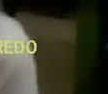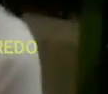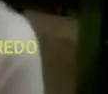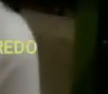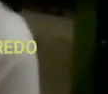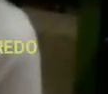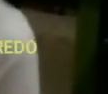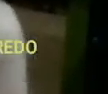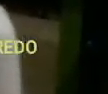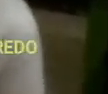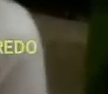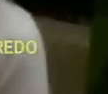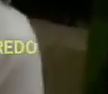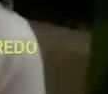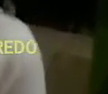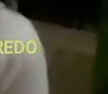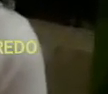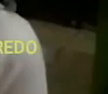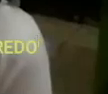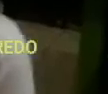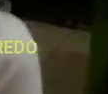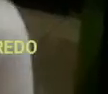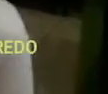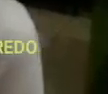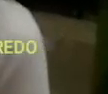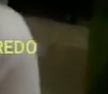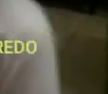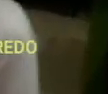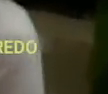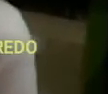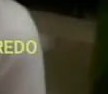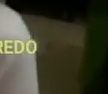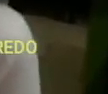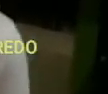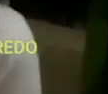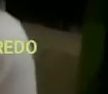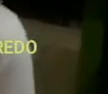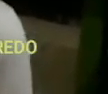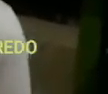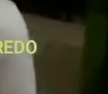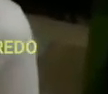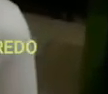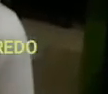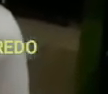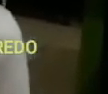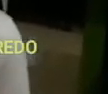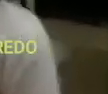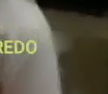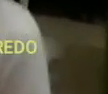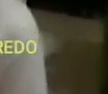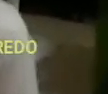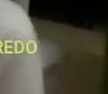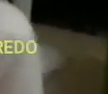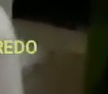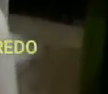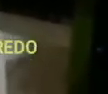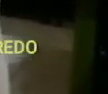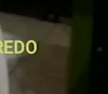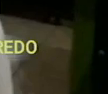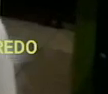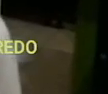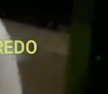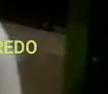quantos participantes precisa mesmo? 2. E o que mais? As mãos. Muito bem. E como é que brinca?